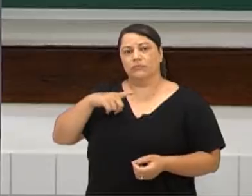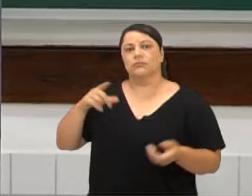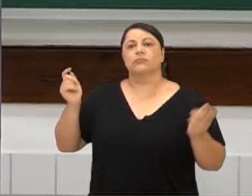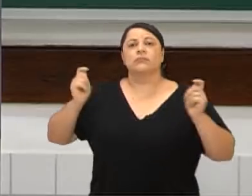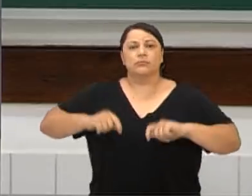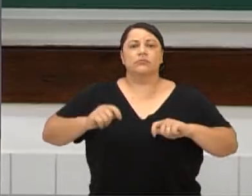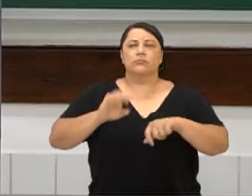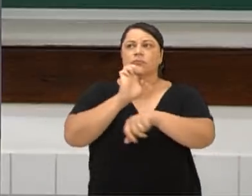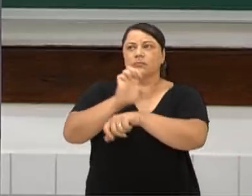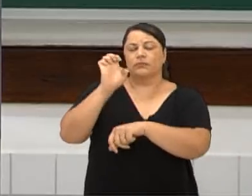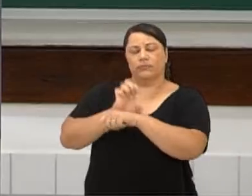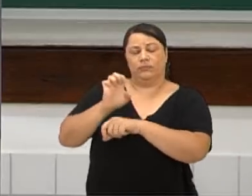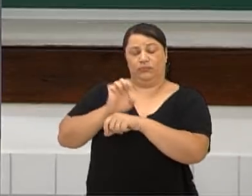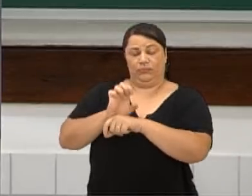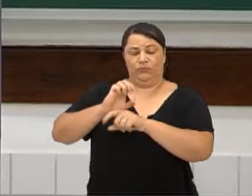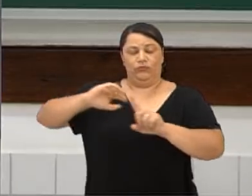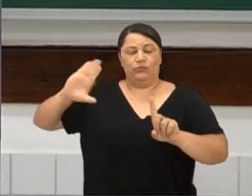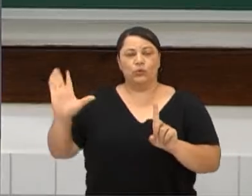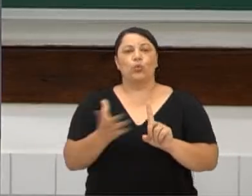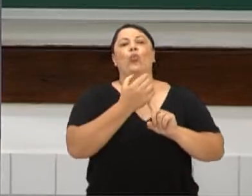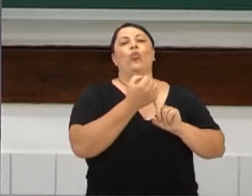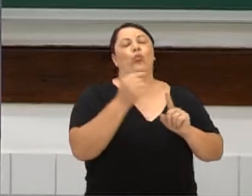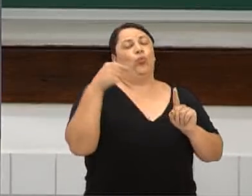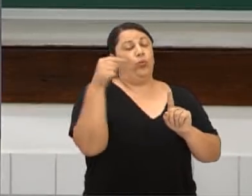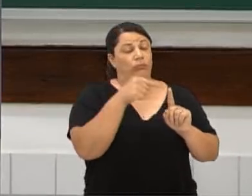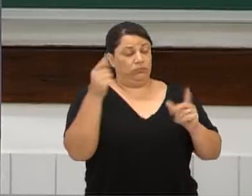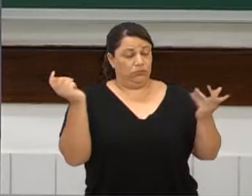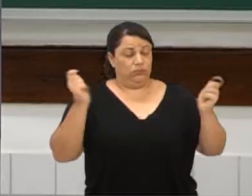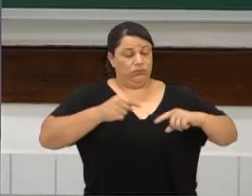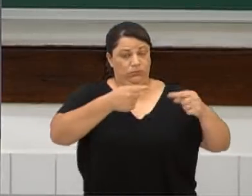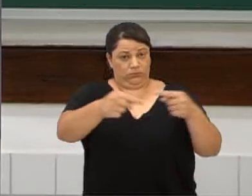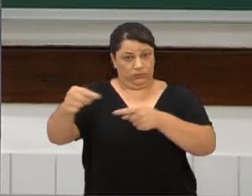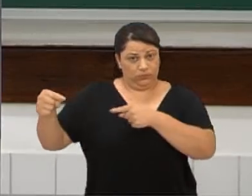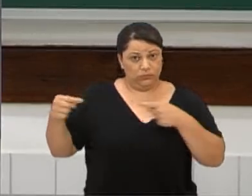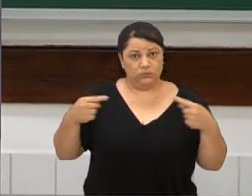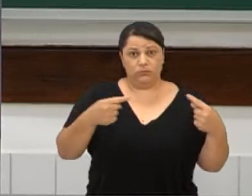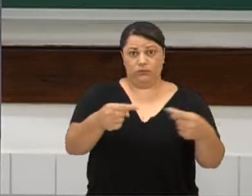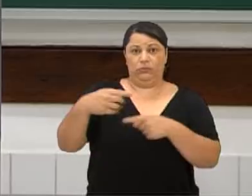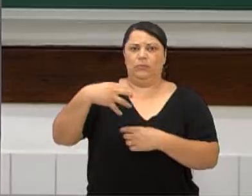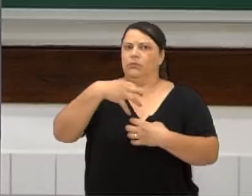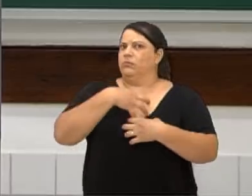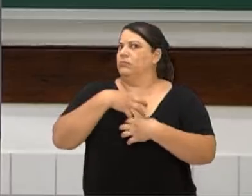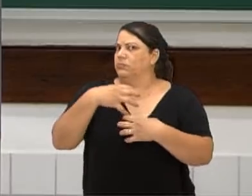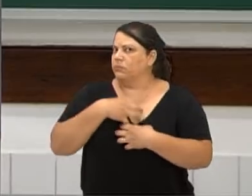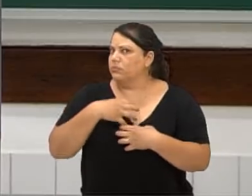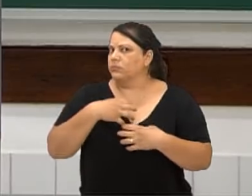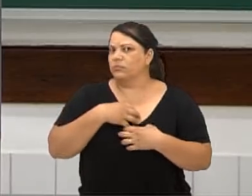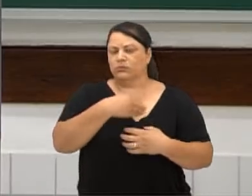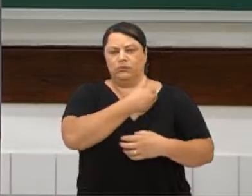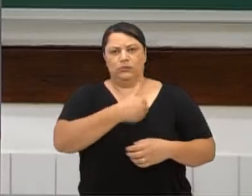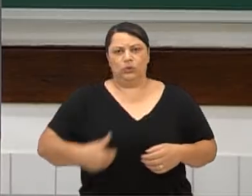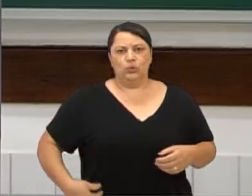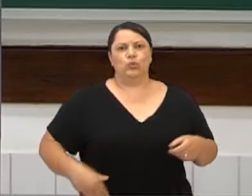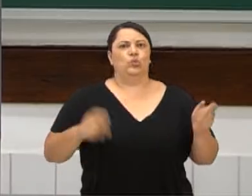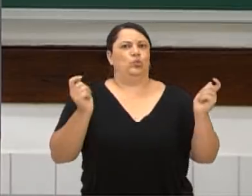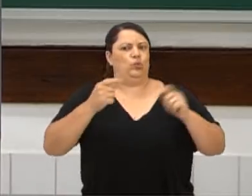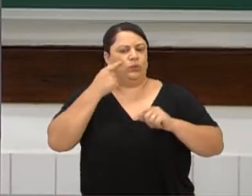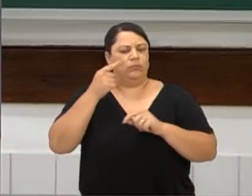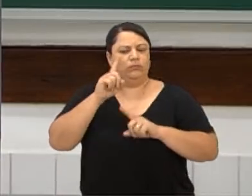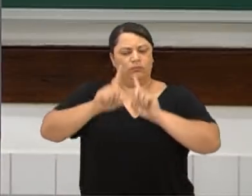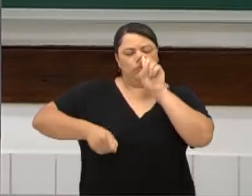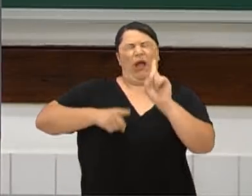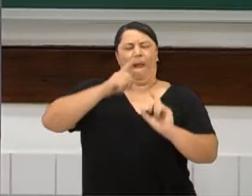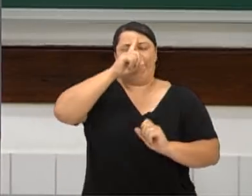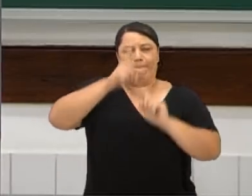são estados monopolistas, são aqueles governos que a política, o jeito de governar, ele é feito